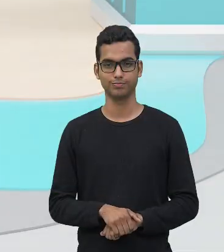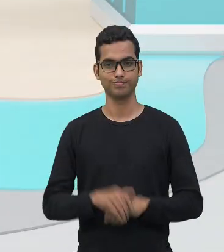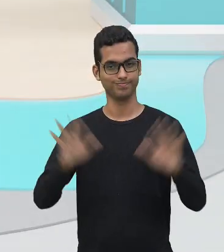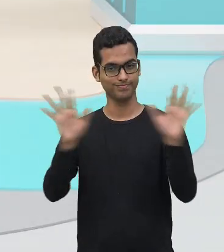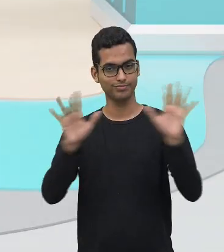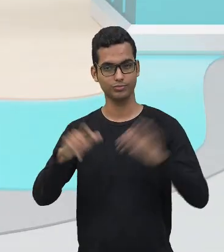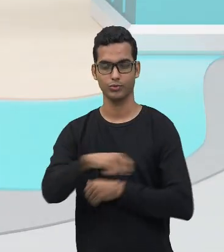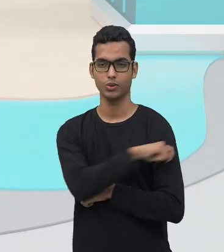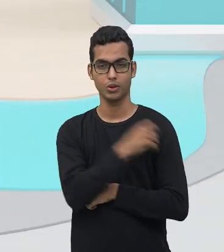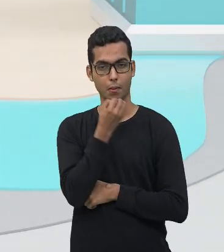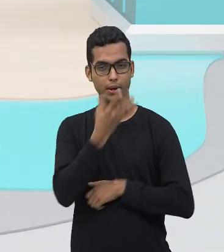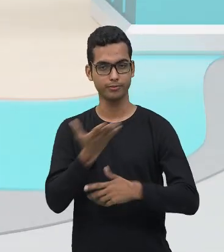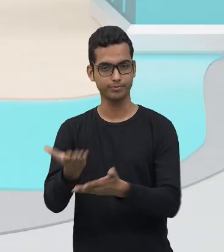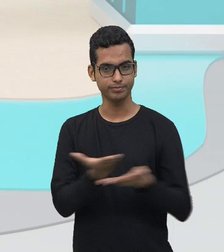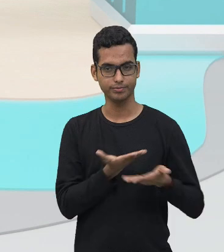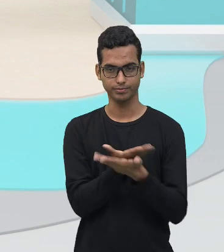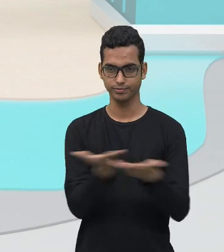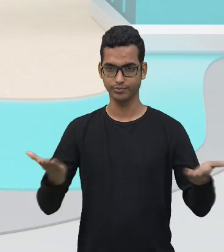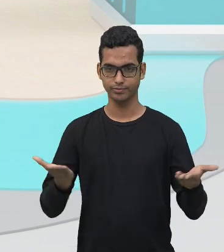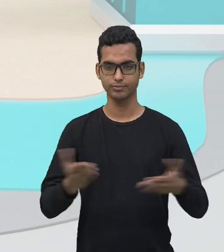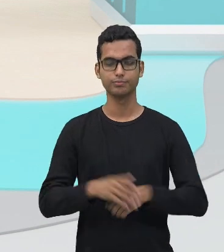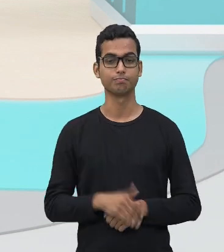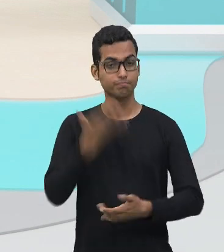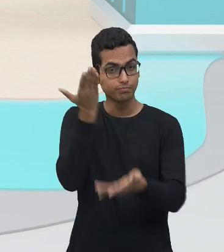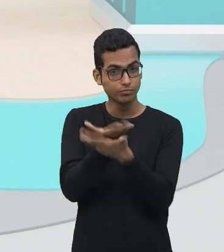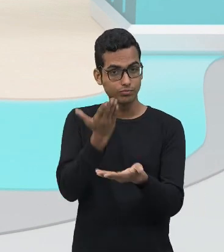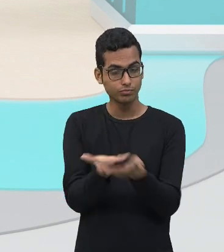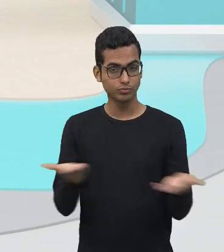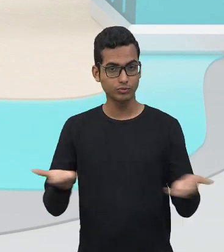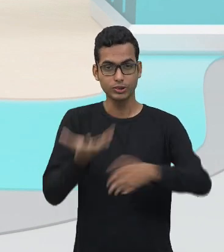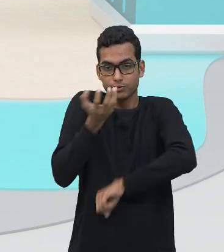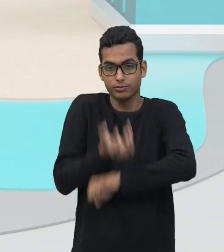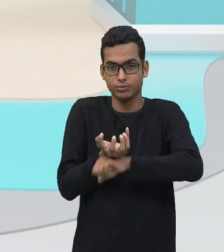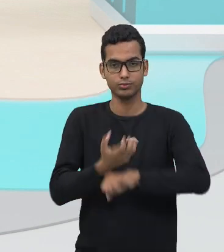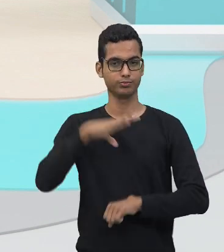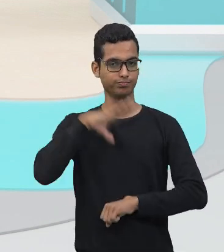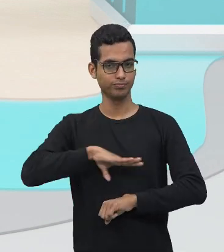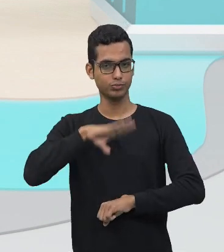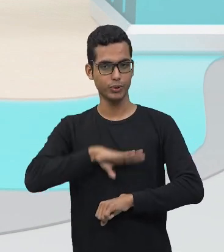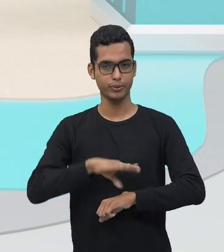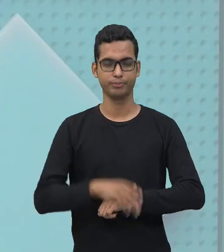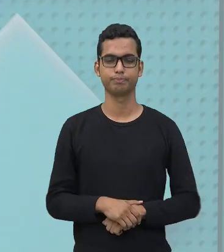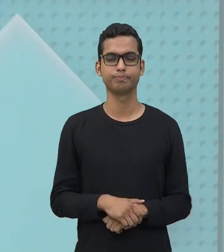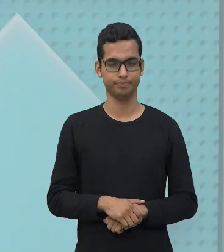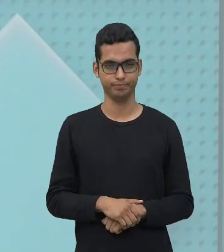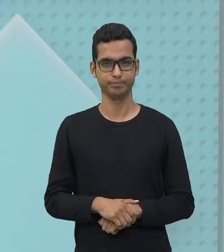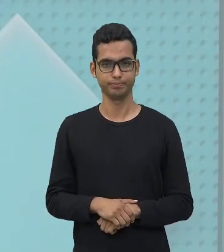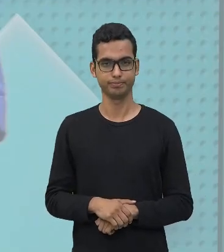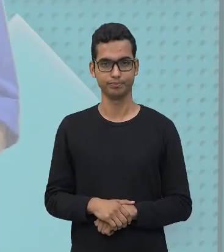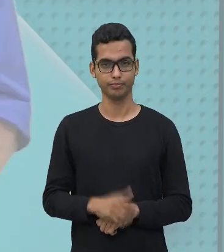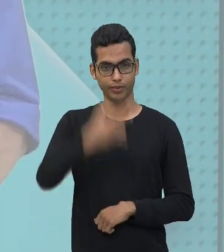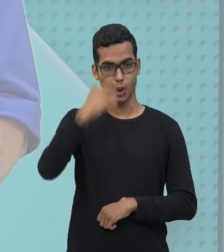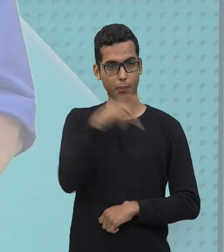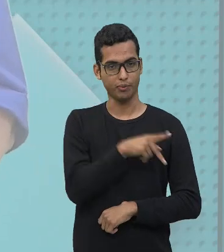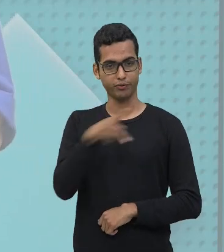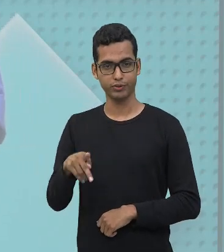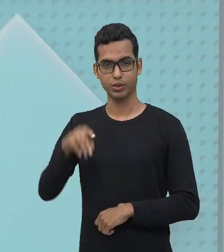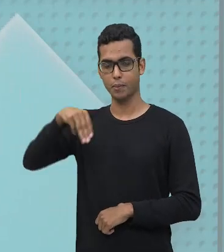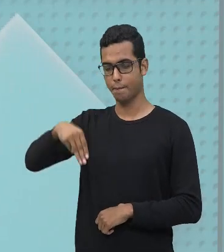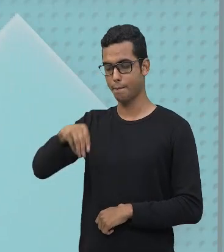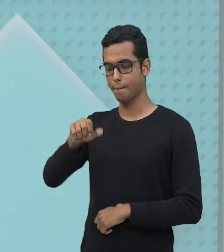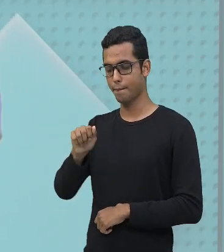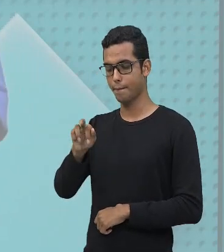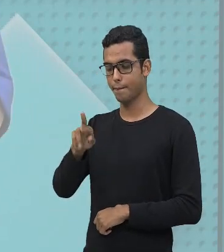pessoal, sejam todos muito bem-vindos a mais uma aula de língua portuguesa. Sou a professora